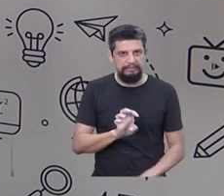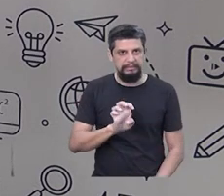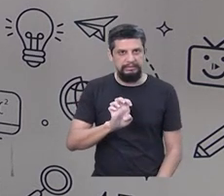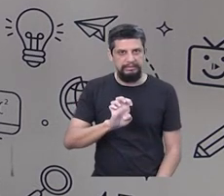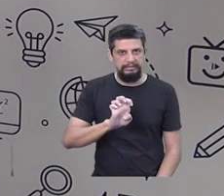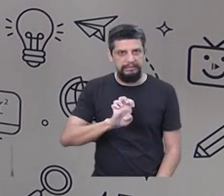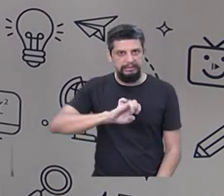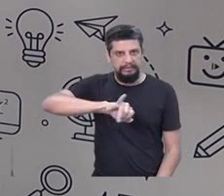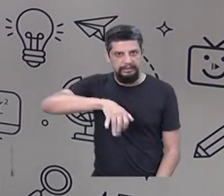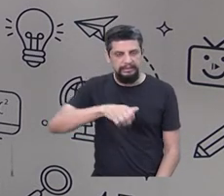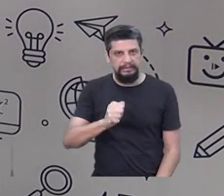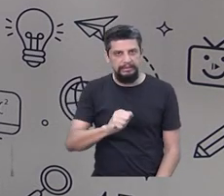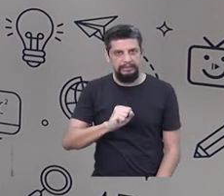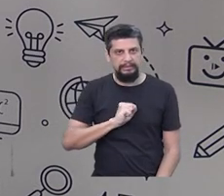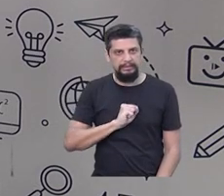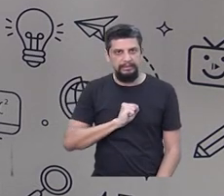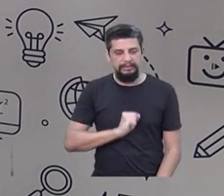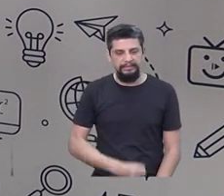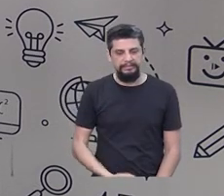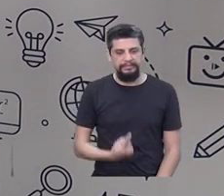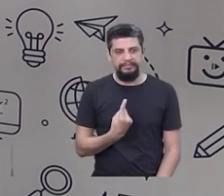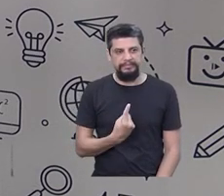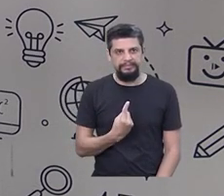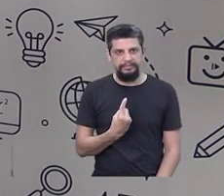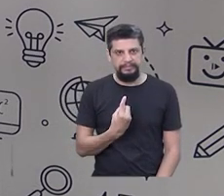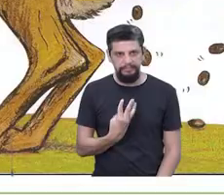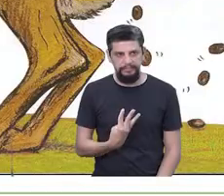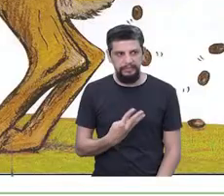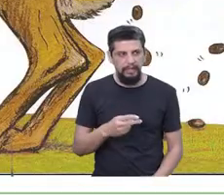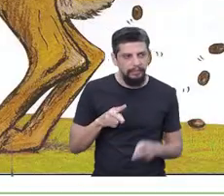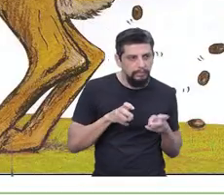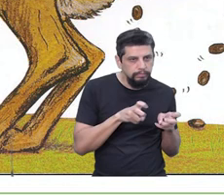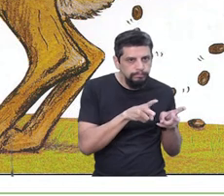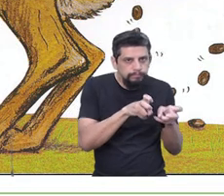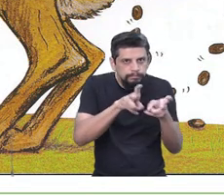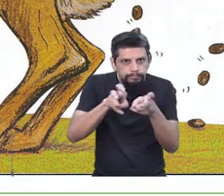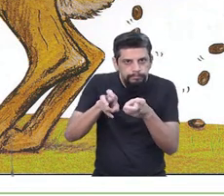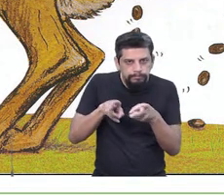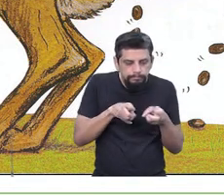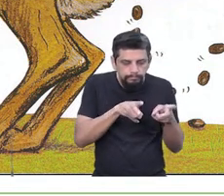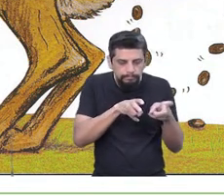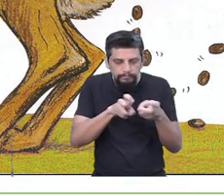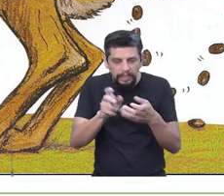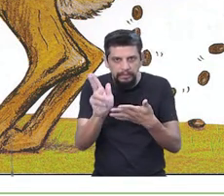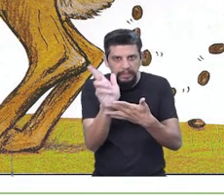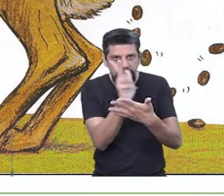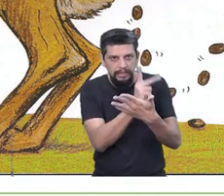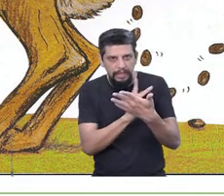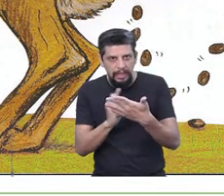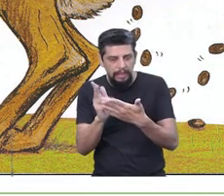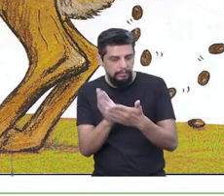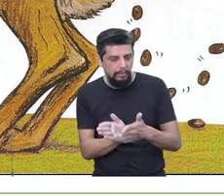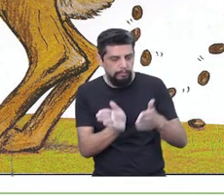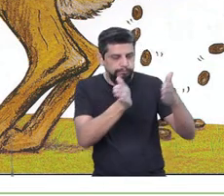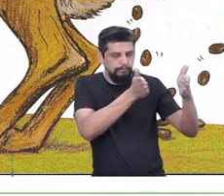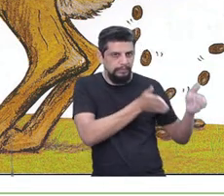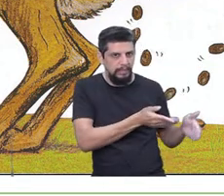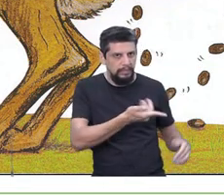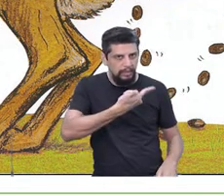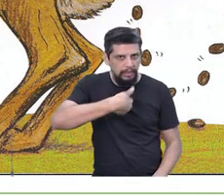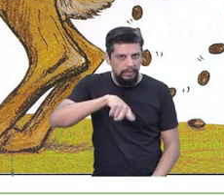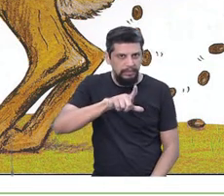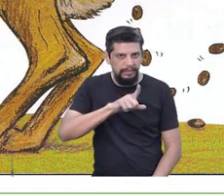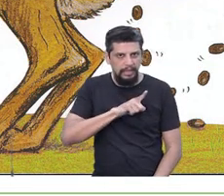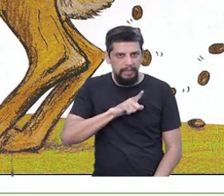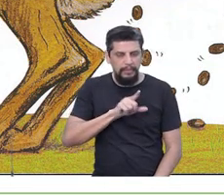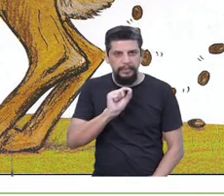Eja? É o 13º. Olha só, observem a ilustração ao lado. Nós estamos ali com